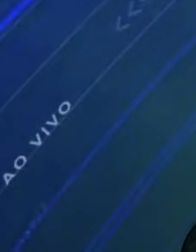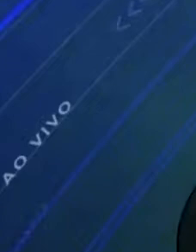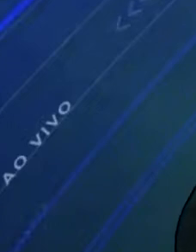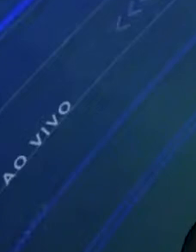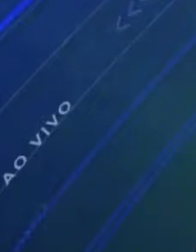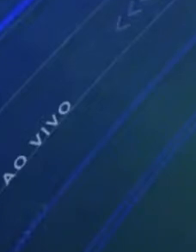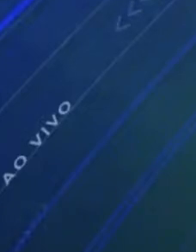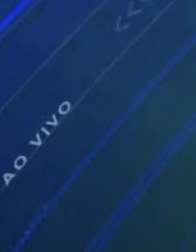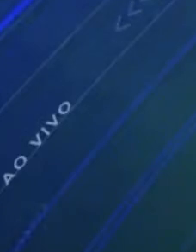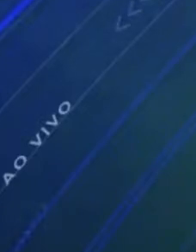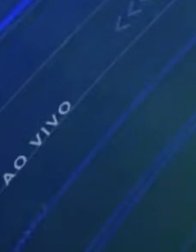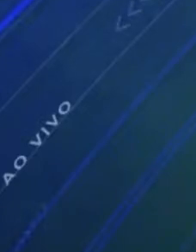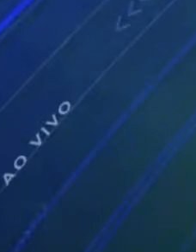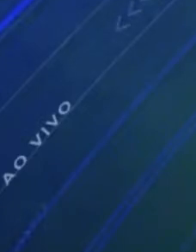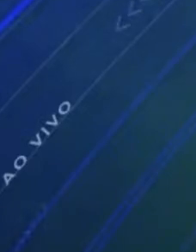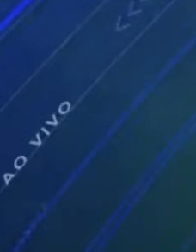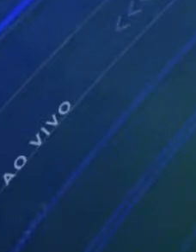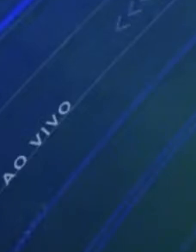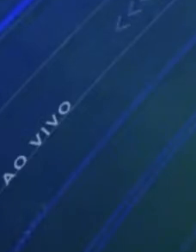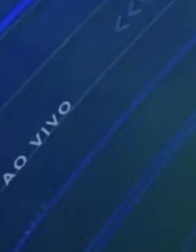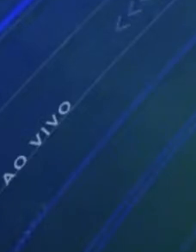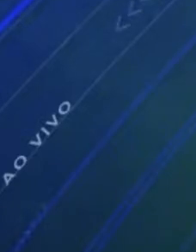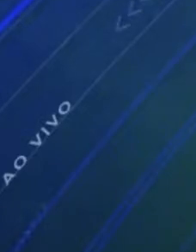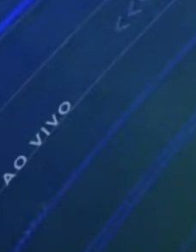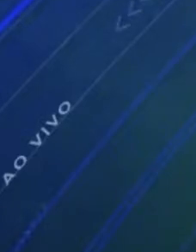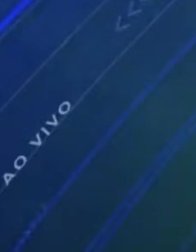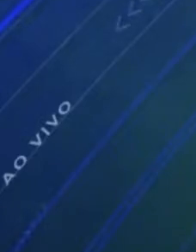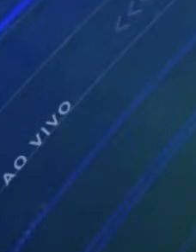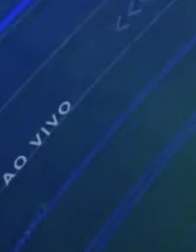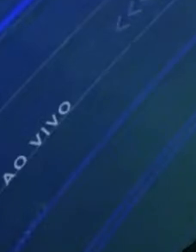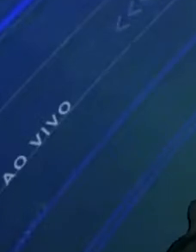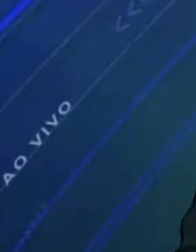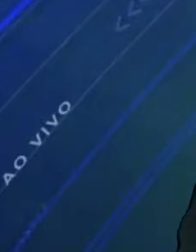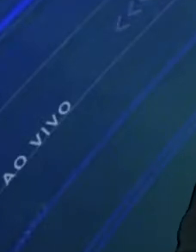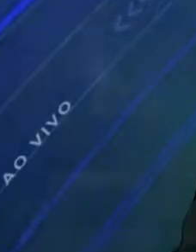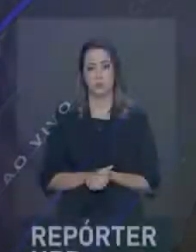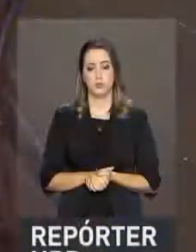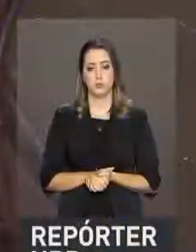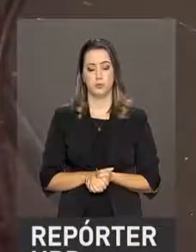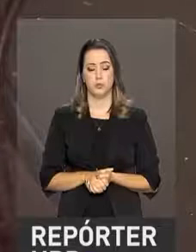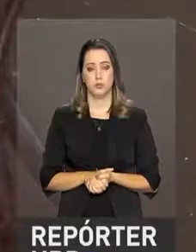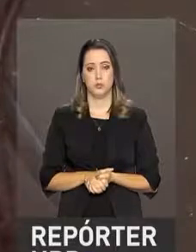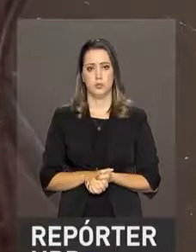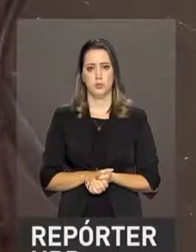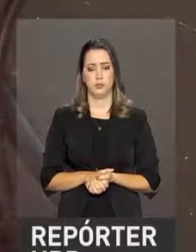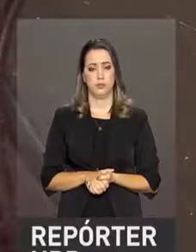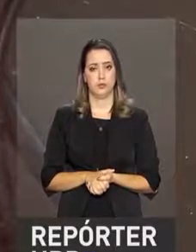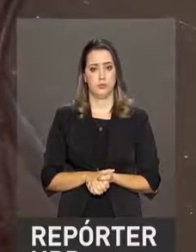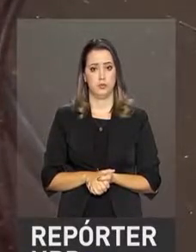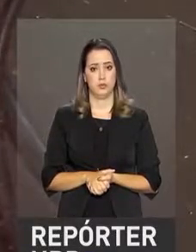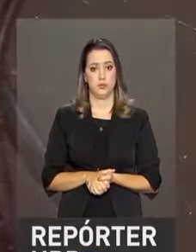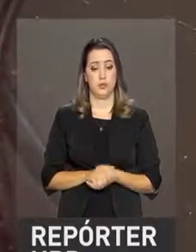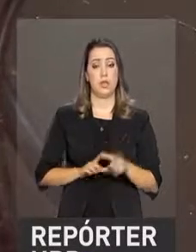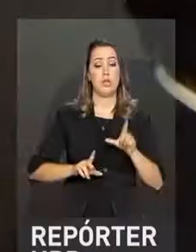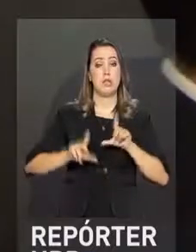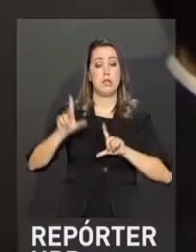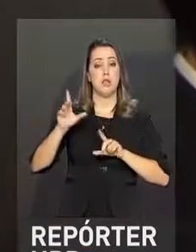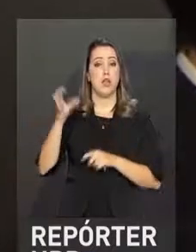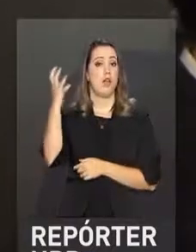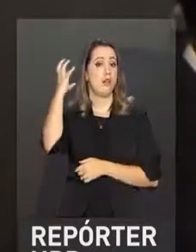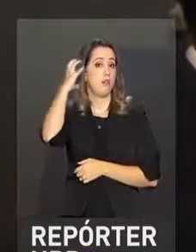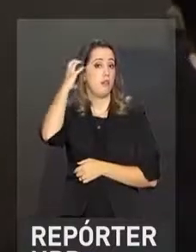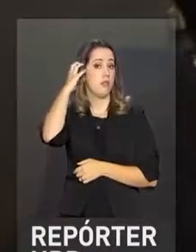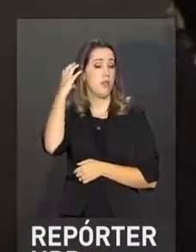rádio de informação importante que vale a pena conferir as emissoras de rádio e me que